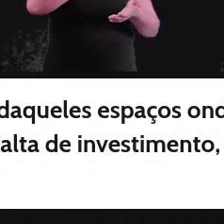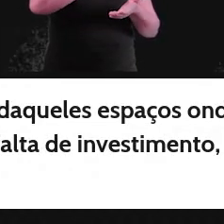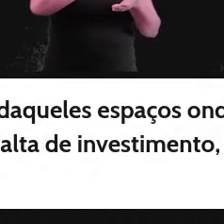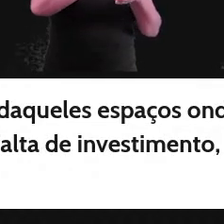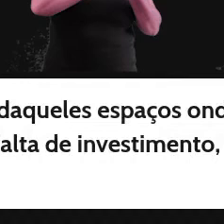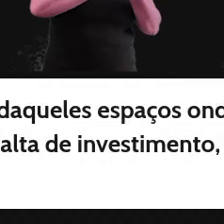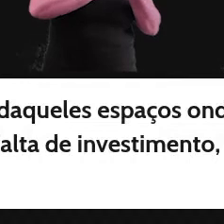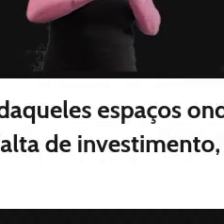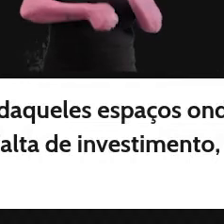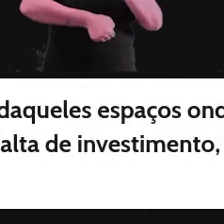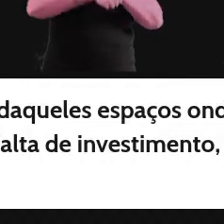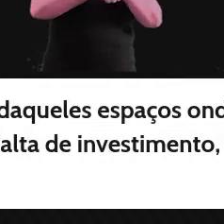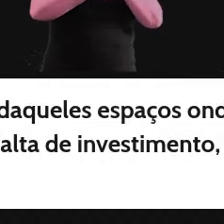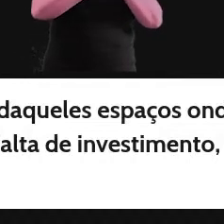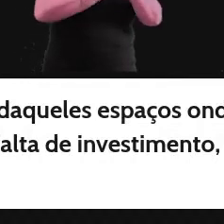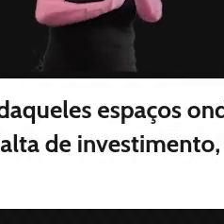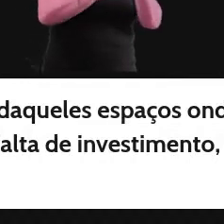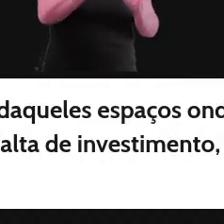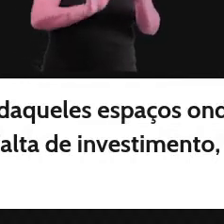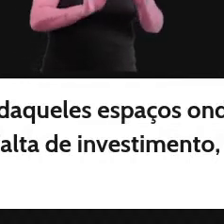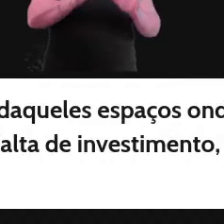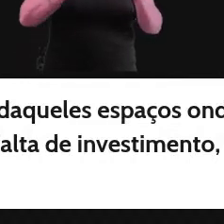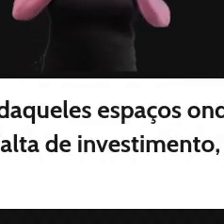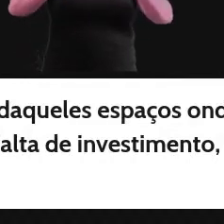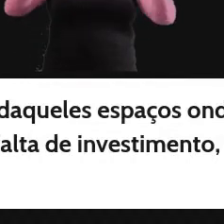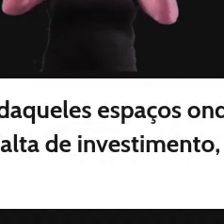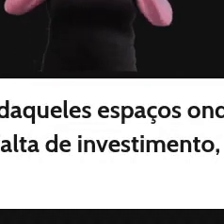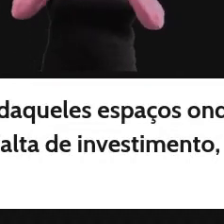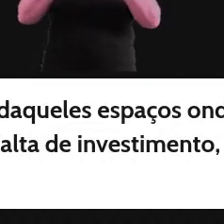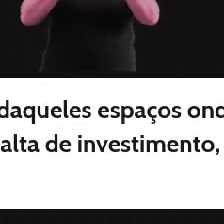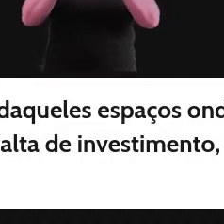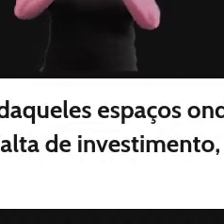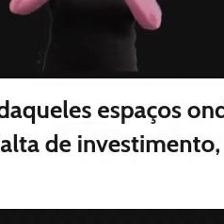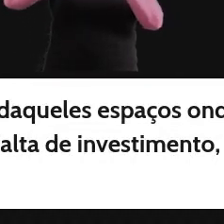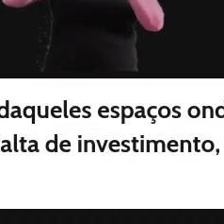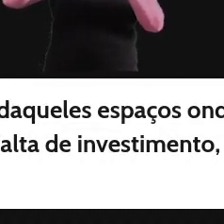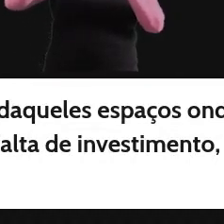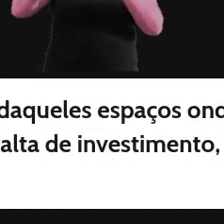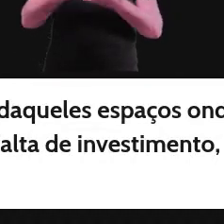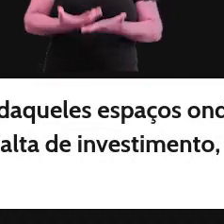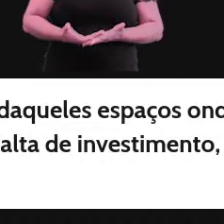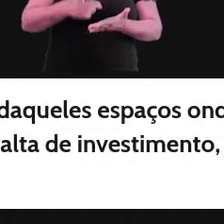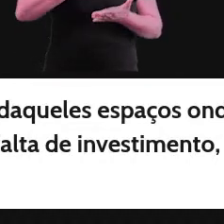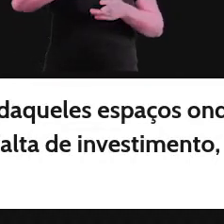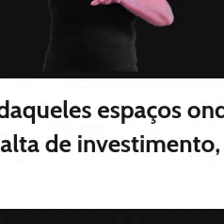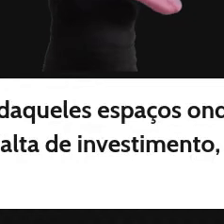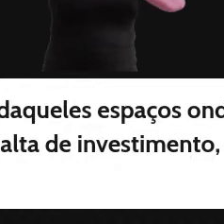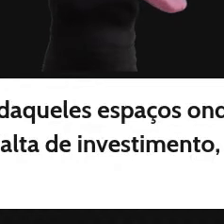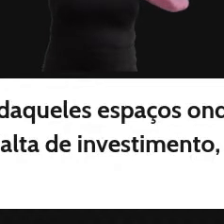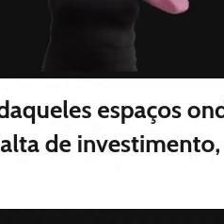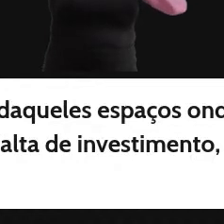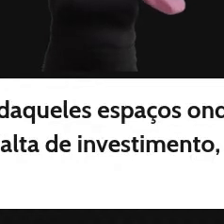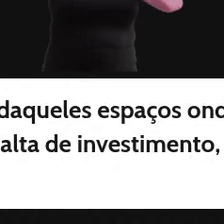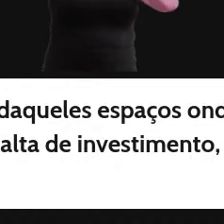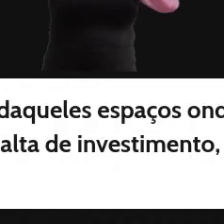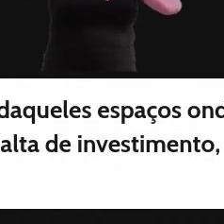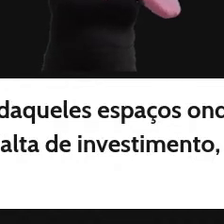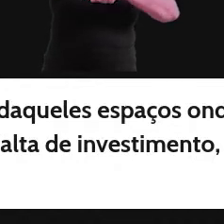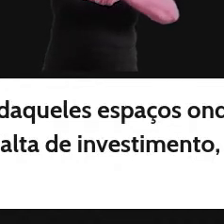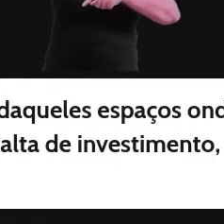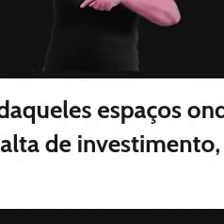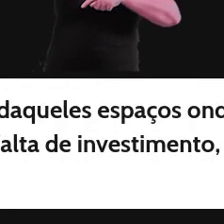construir uma exposição virtual também não é barato, né? Existe uma gama de recursos